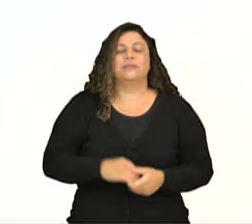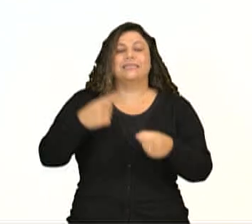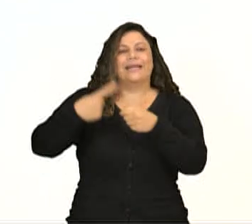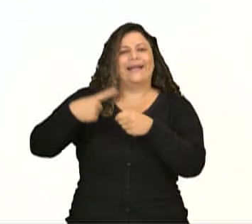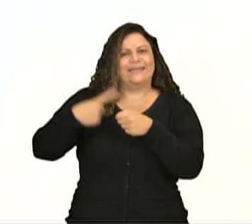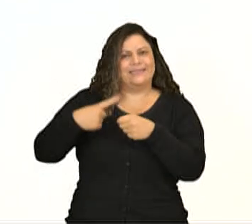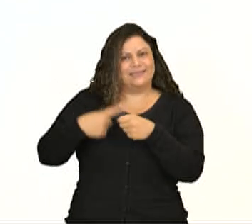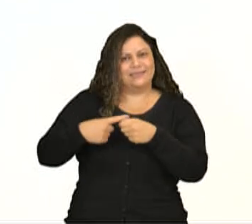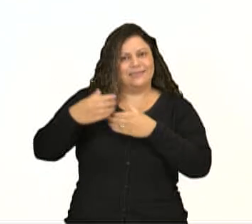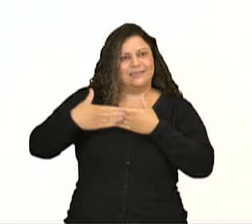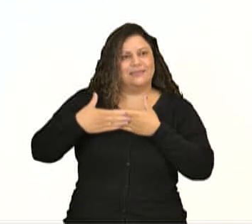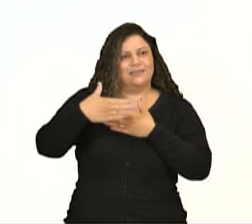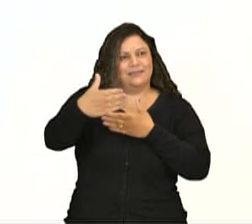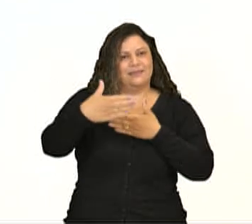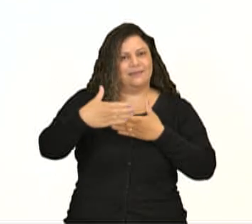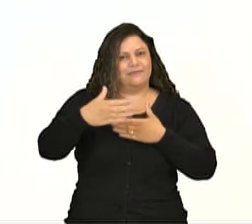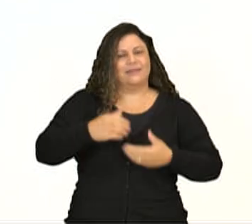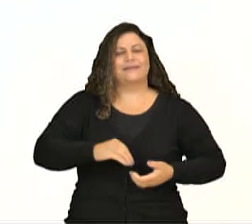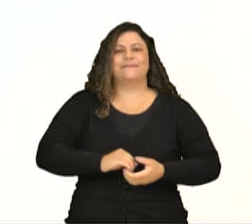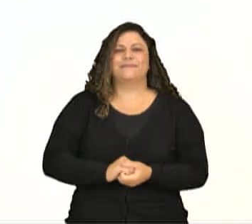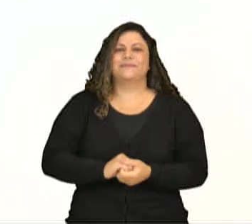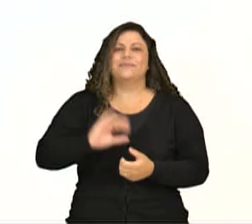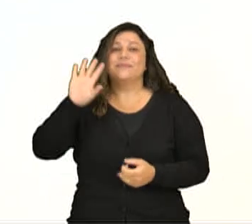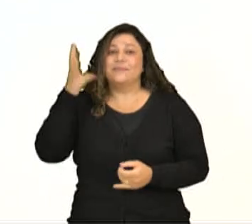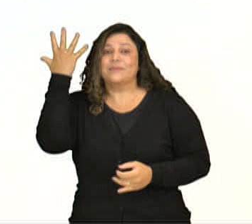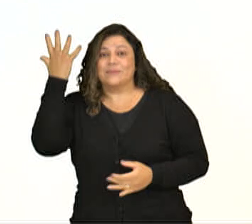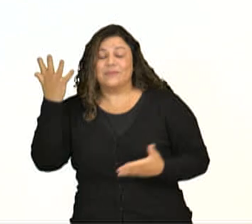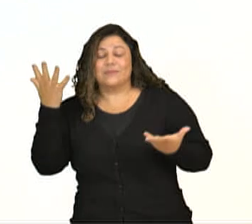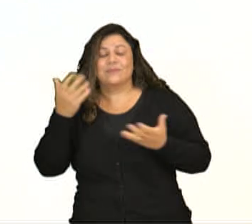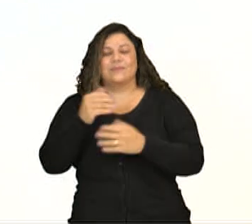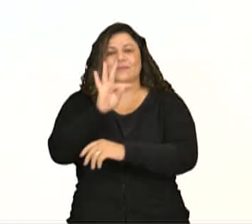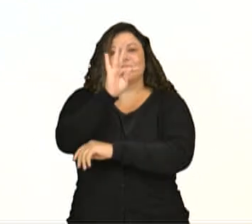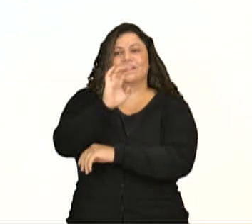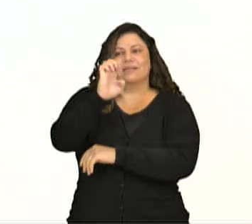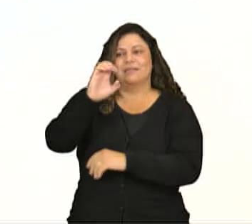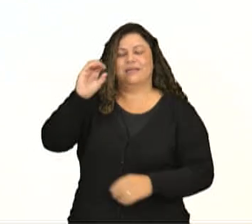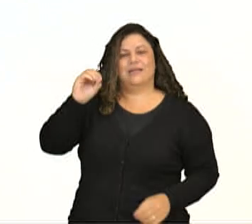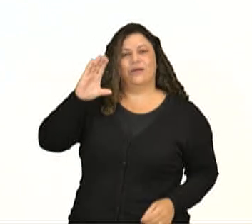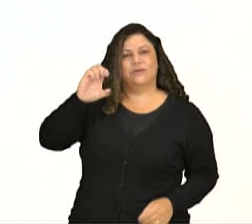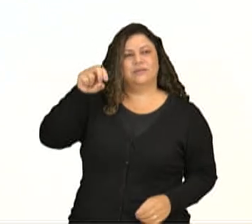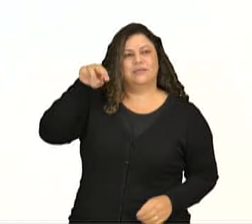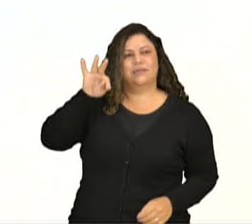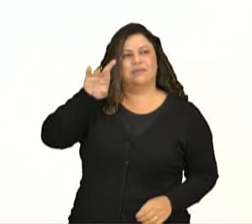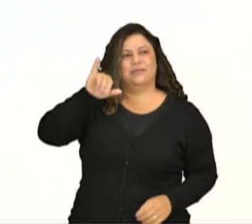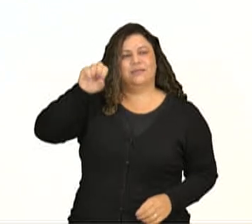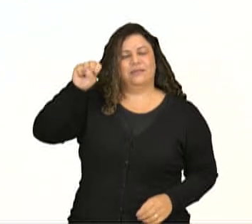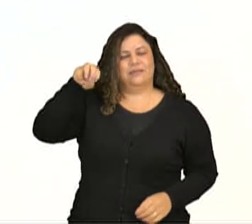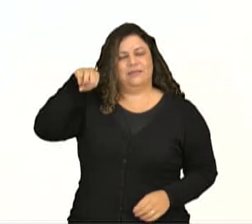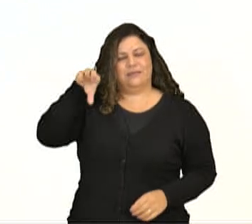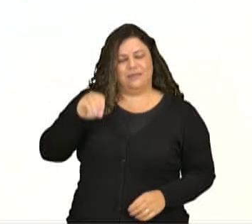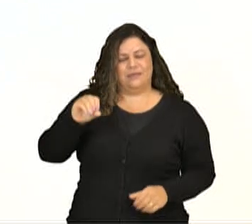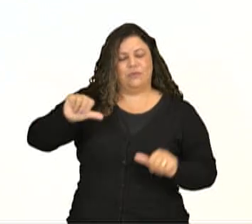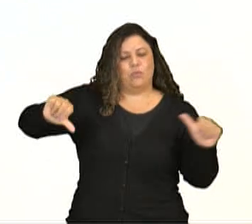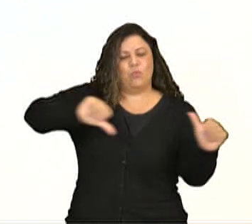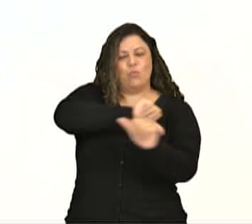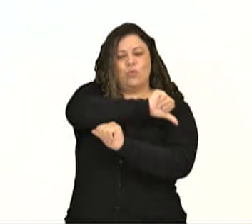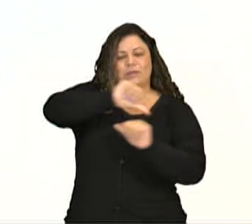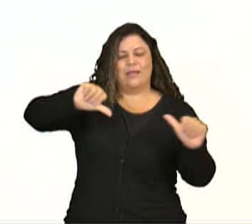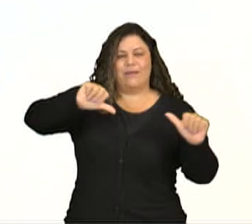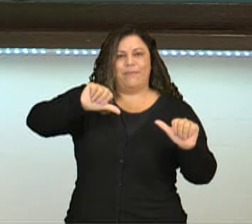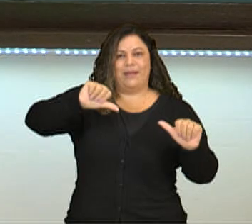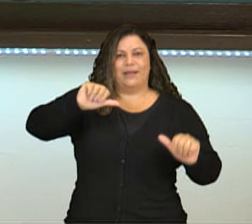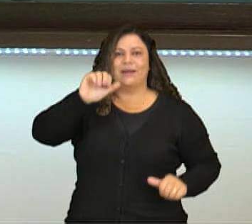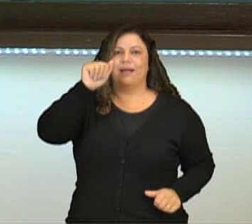cidades vai ocorrer a passagem do teocentrismo para o antropocentrismo, com